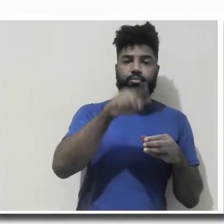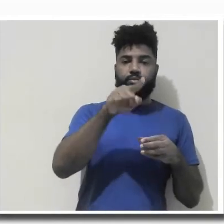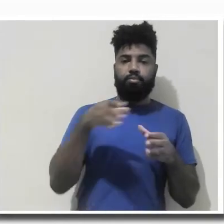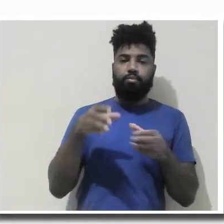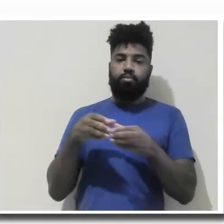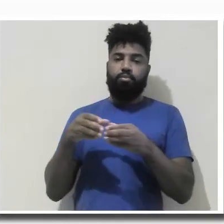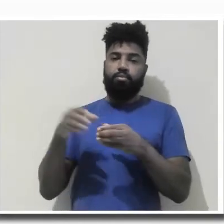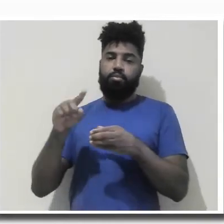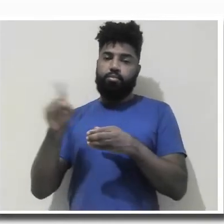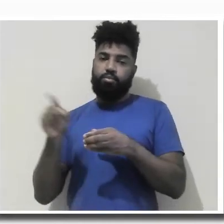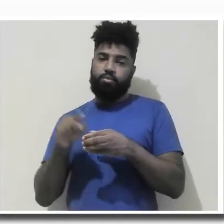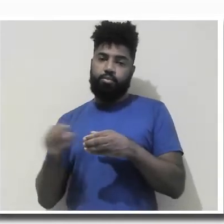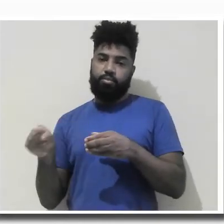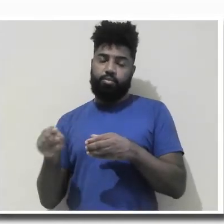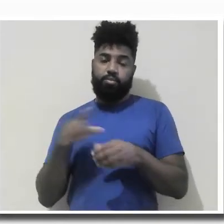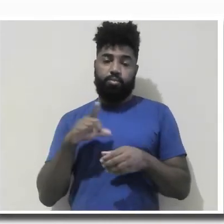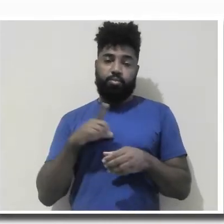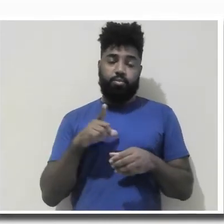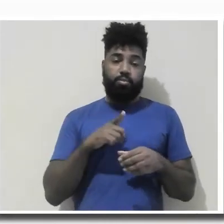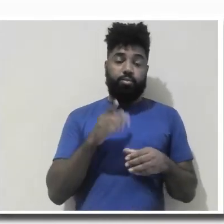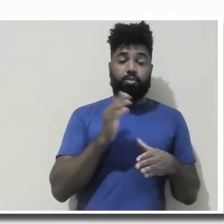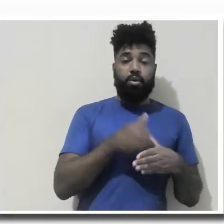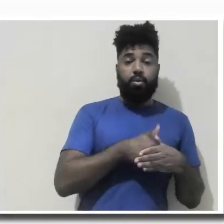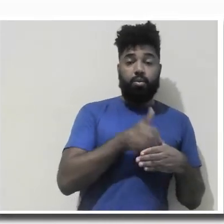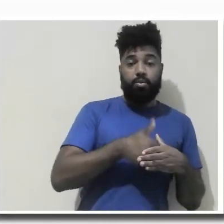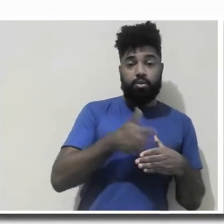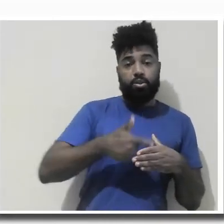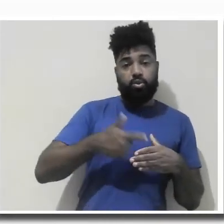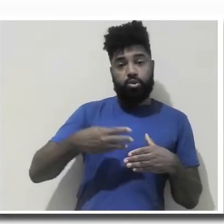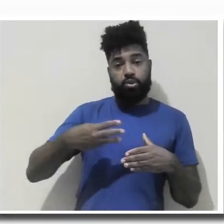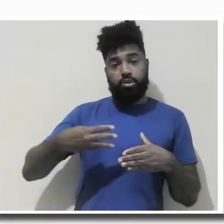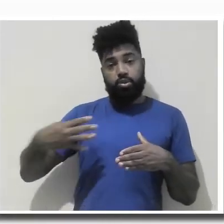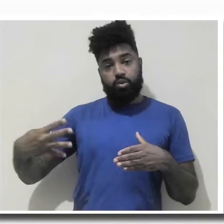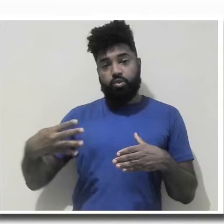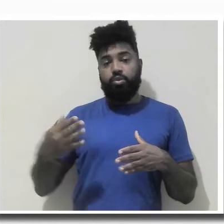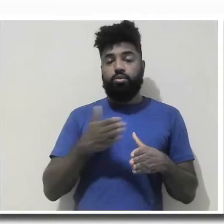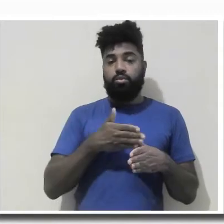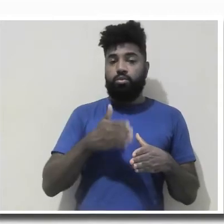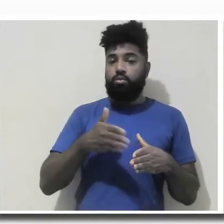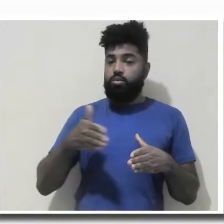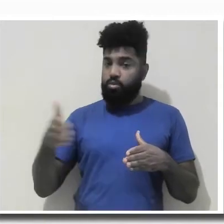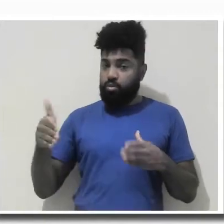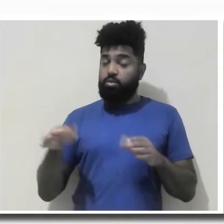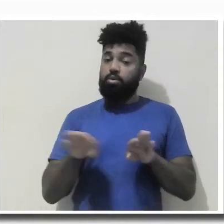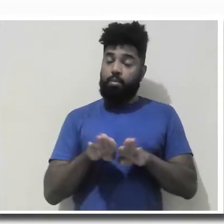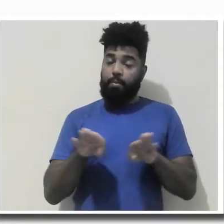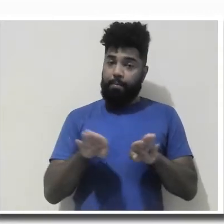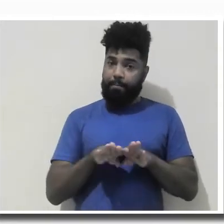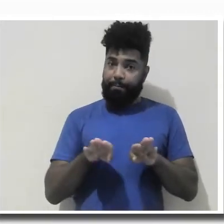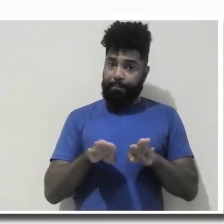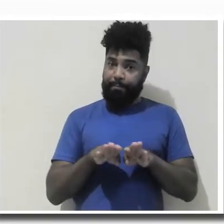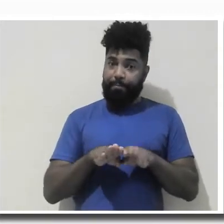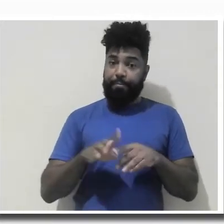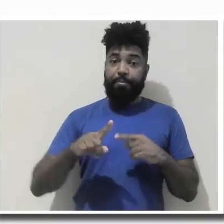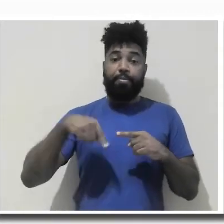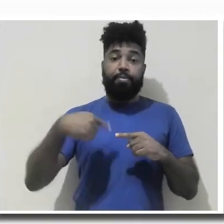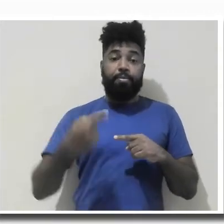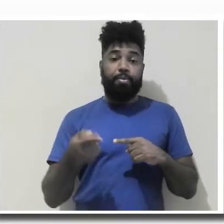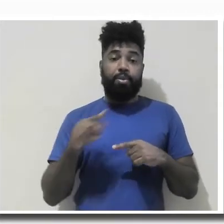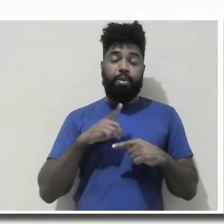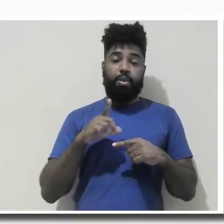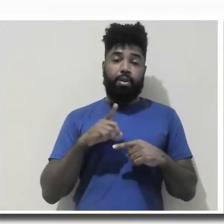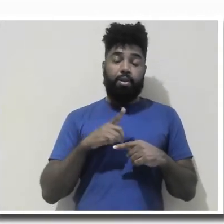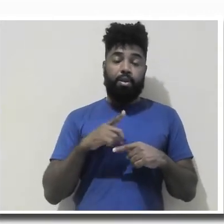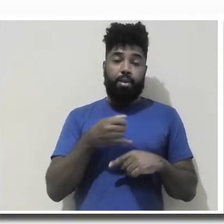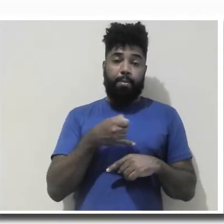relação de ordem entre os elementos no conjunto dos inteiros. Qual é o próximo elemento